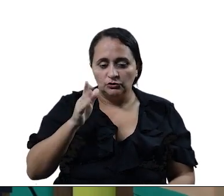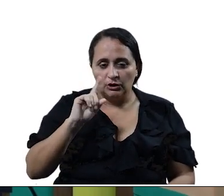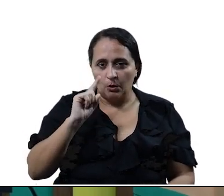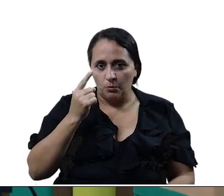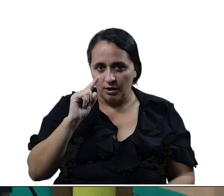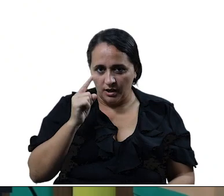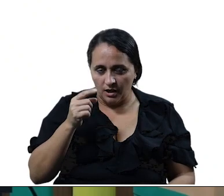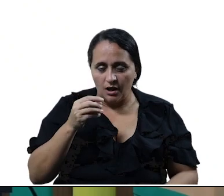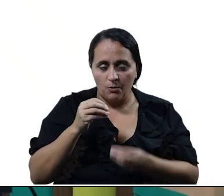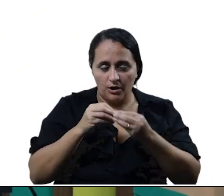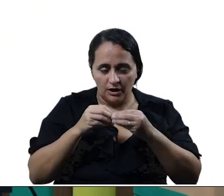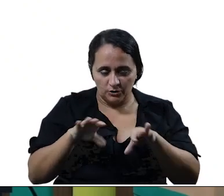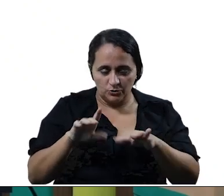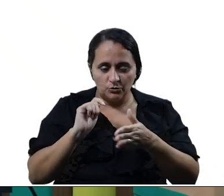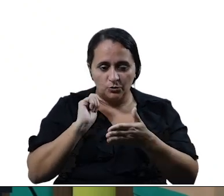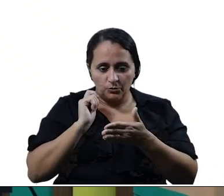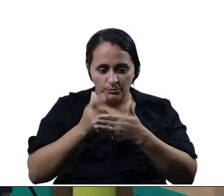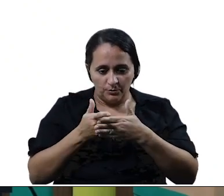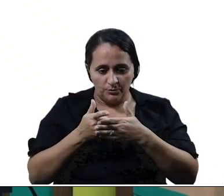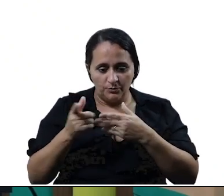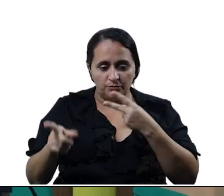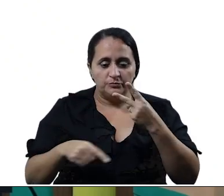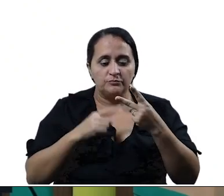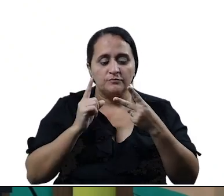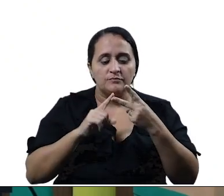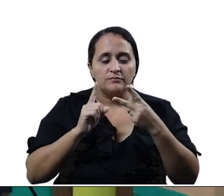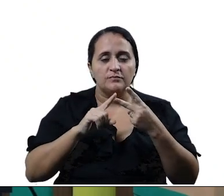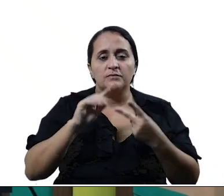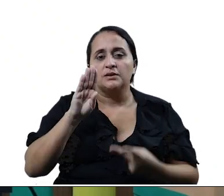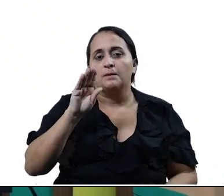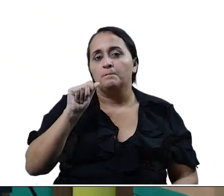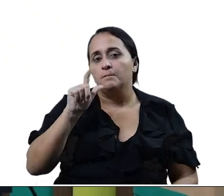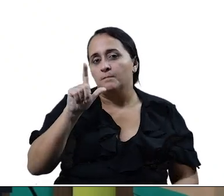E aqui a nossa bala.